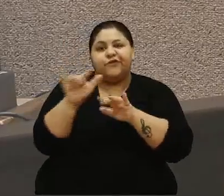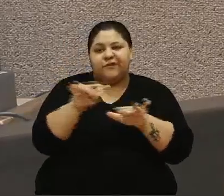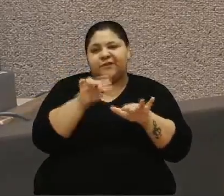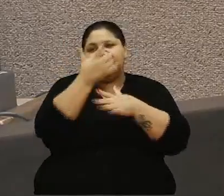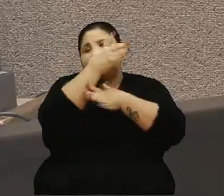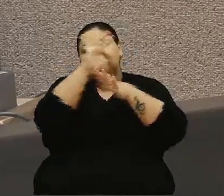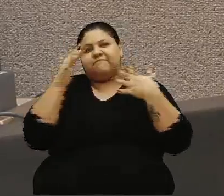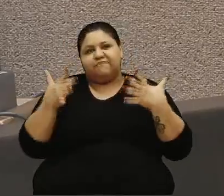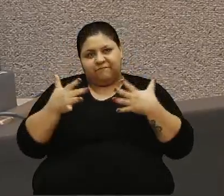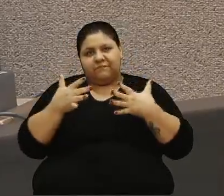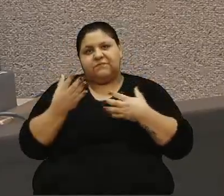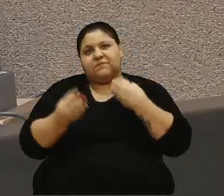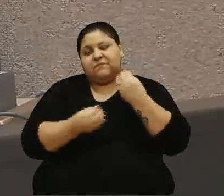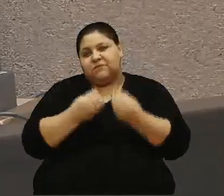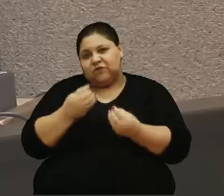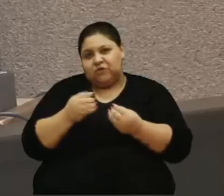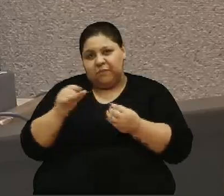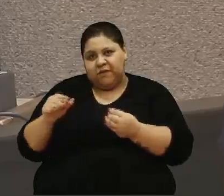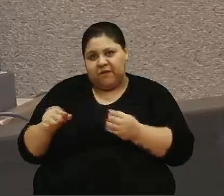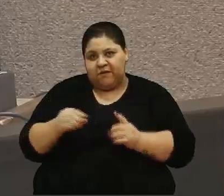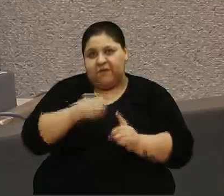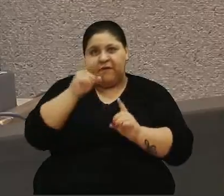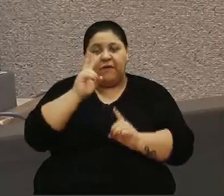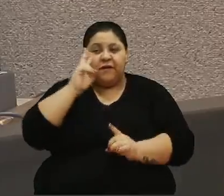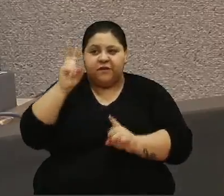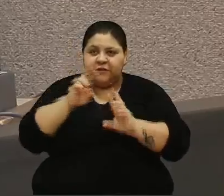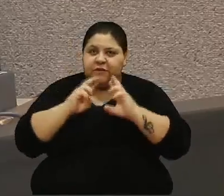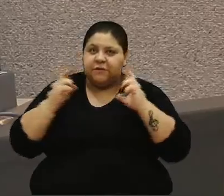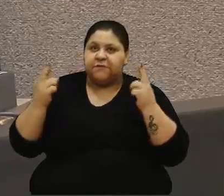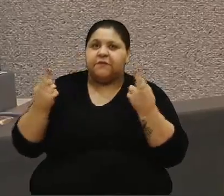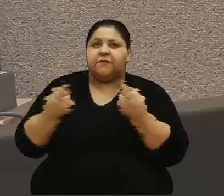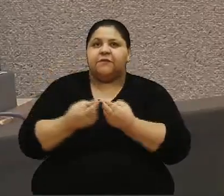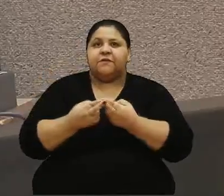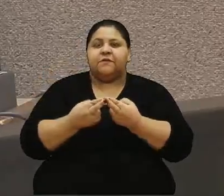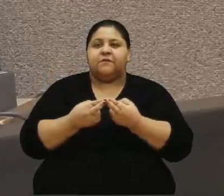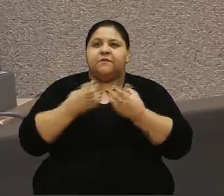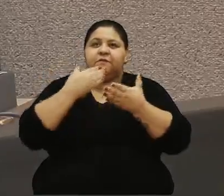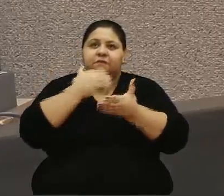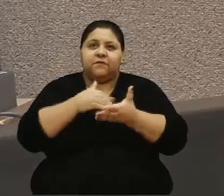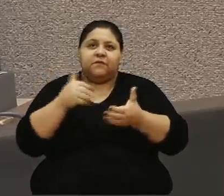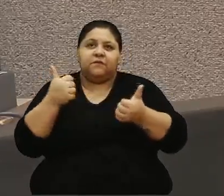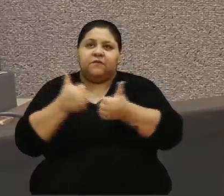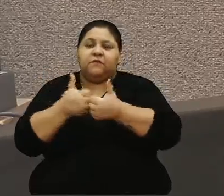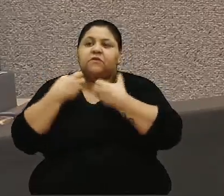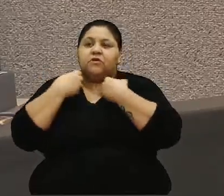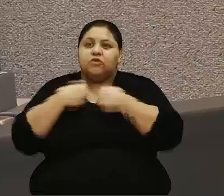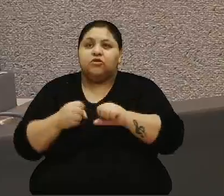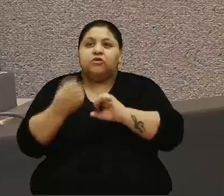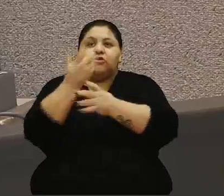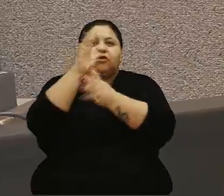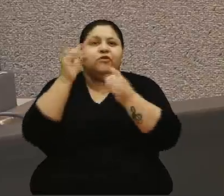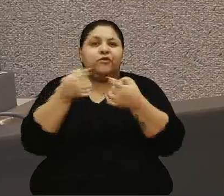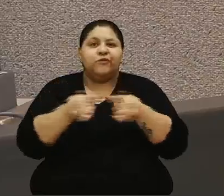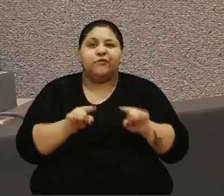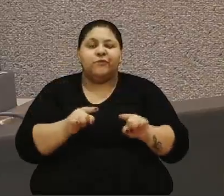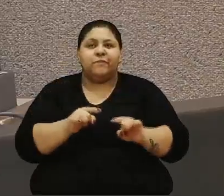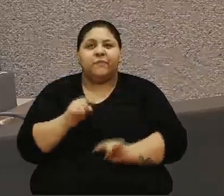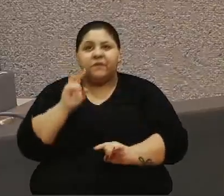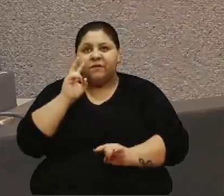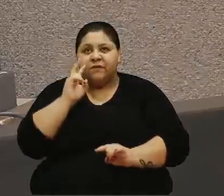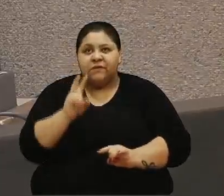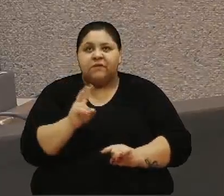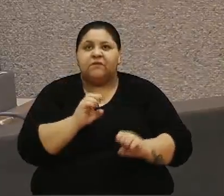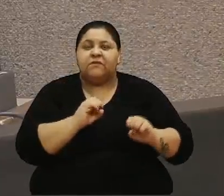Meio Ambiente, como é primordial. A gente viu diversas reuniões aí do secretário com a educação ambiental, mas a gente não viu